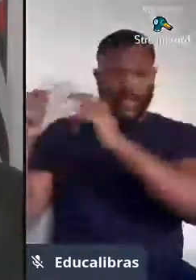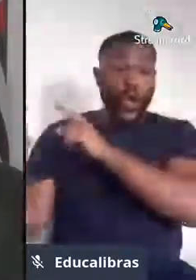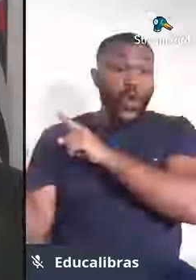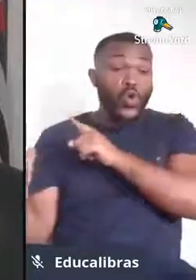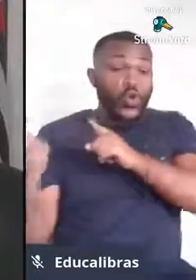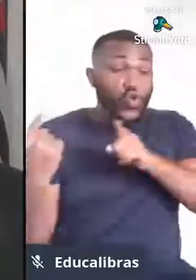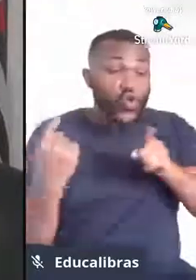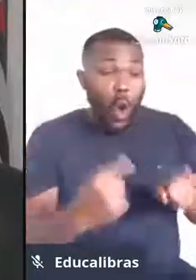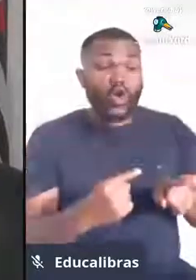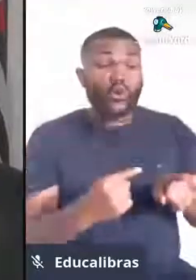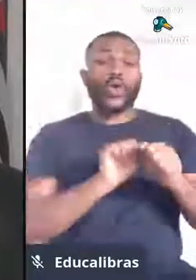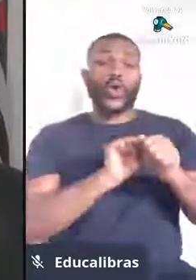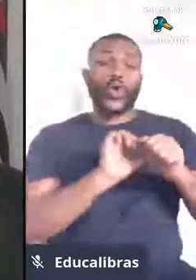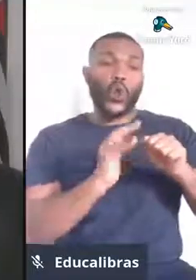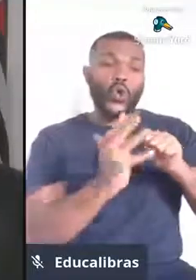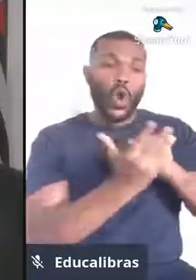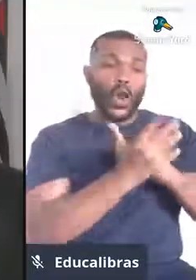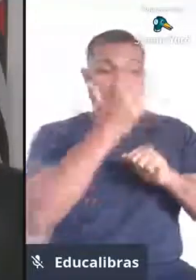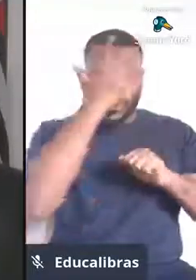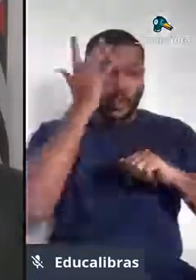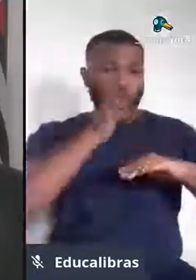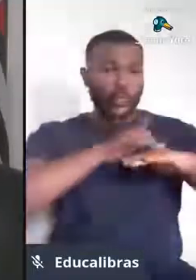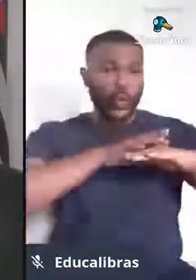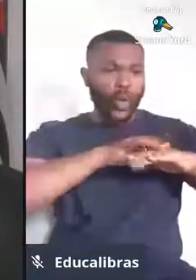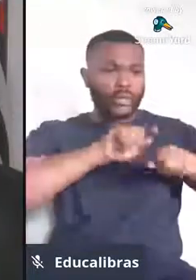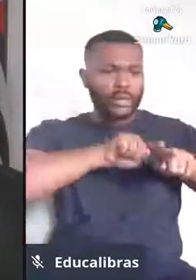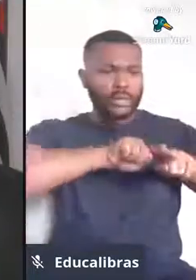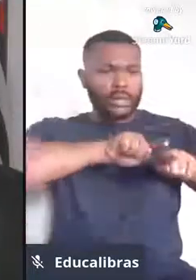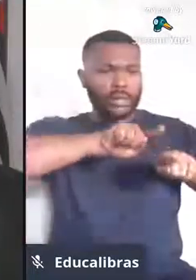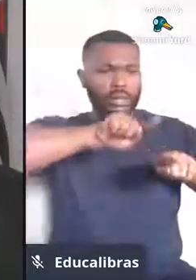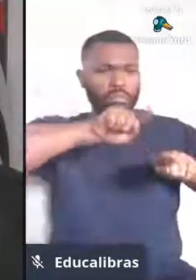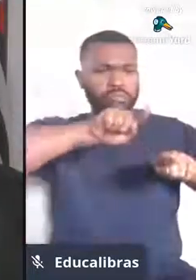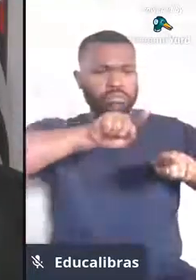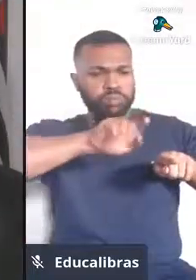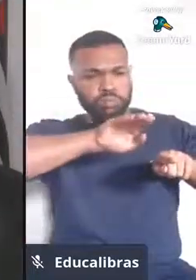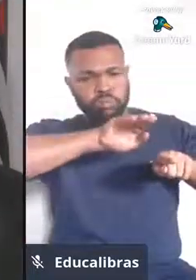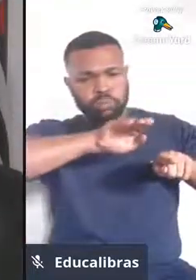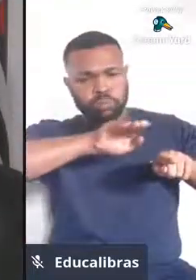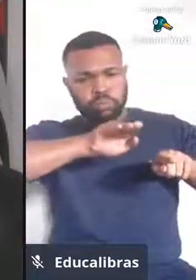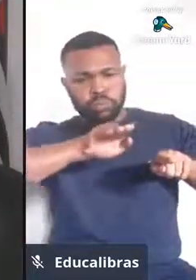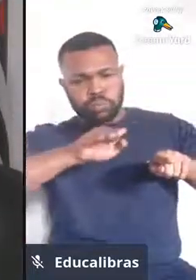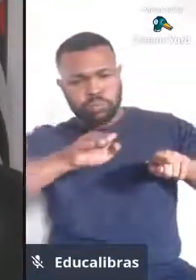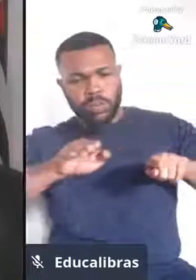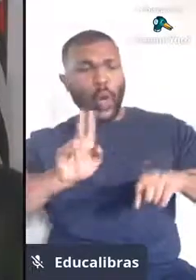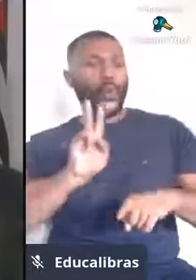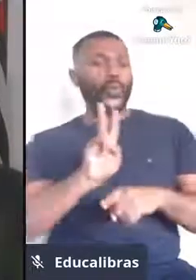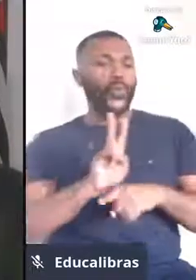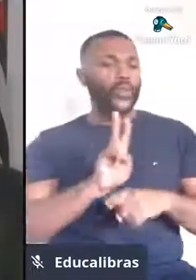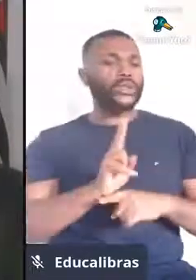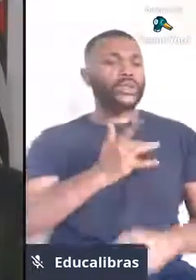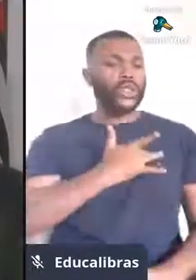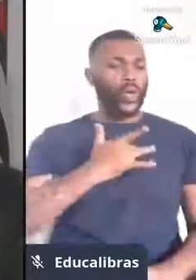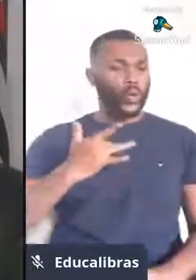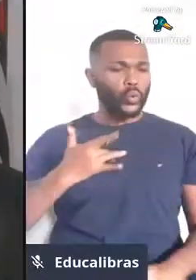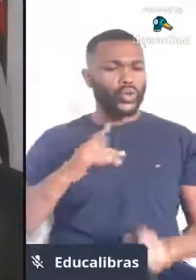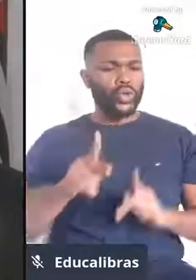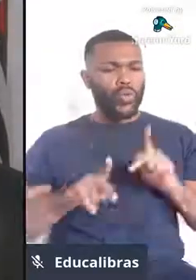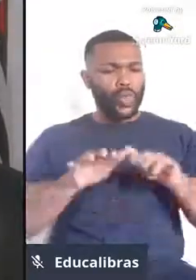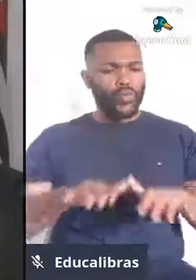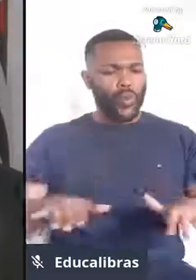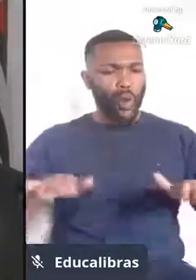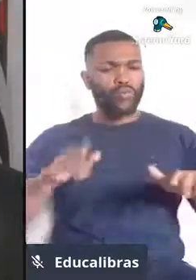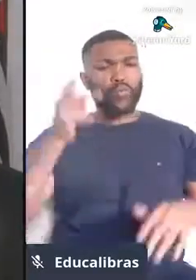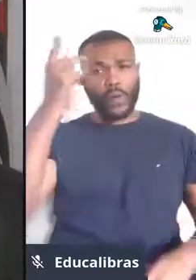de pessoas doentes, preservando assim a saúde da maior parte dos paulistanos e o sistema de saúde da